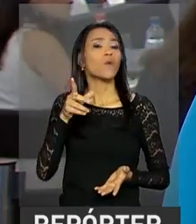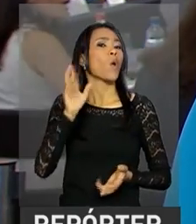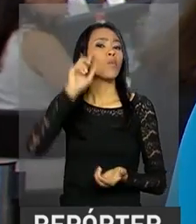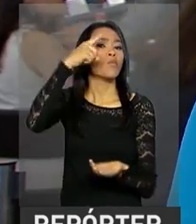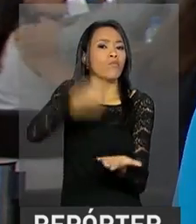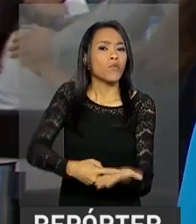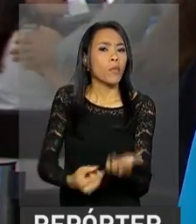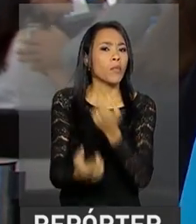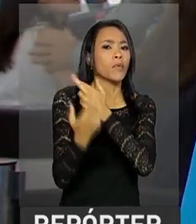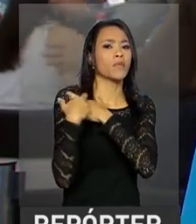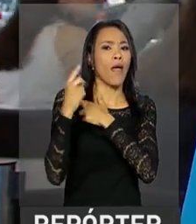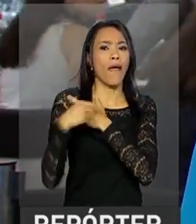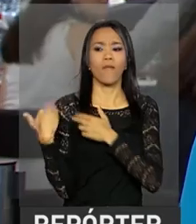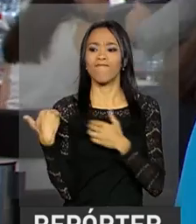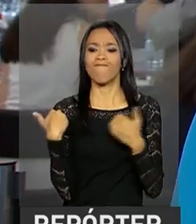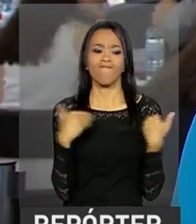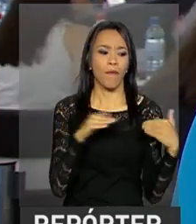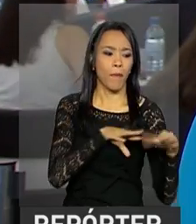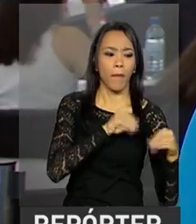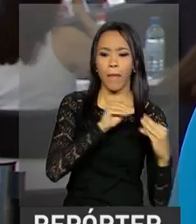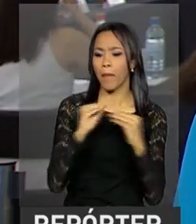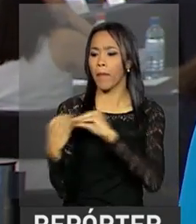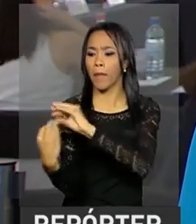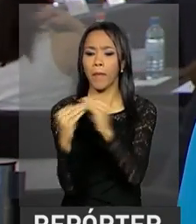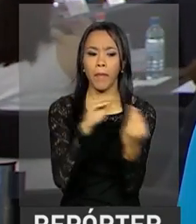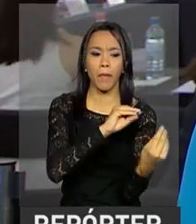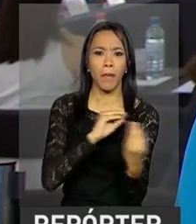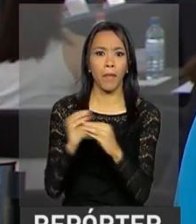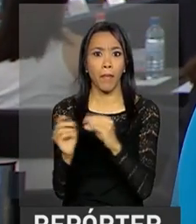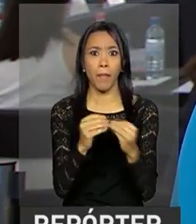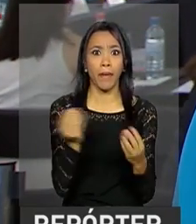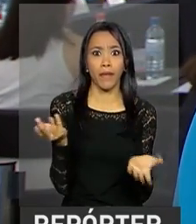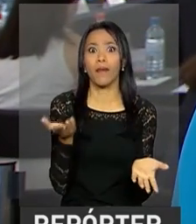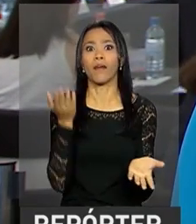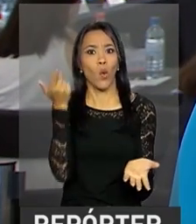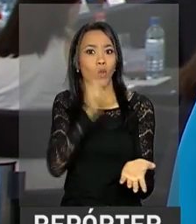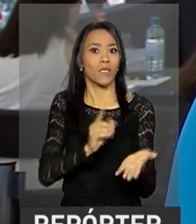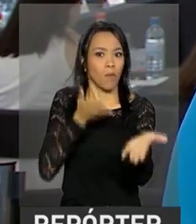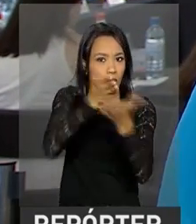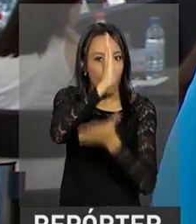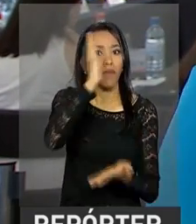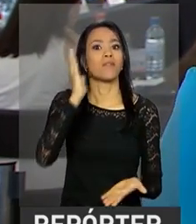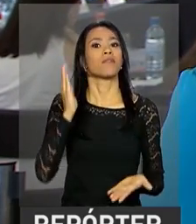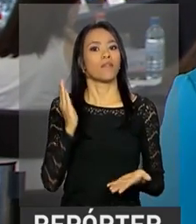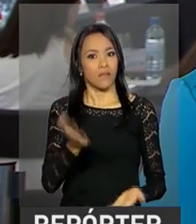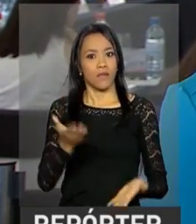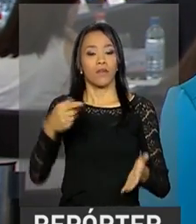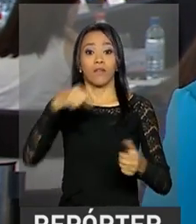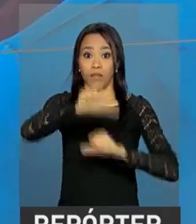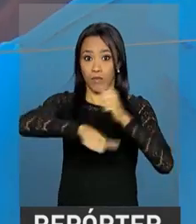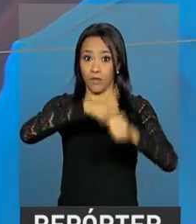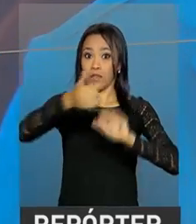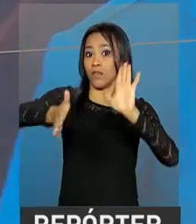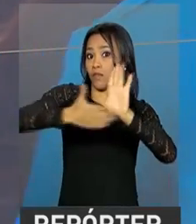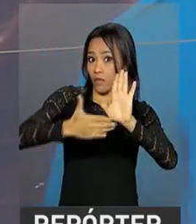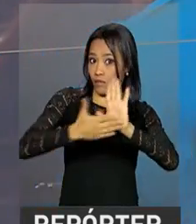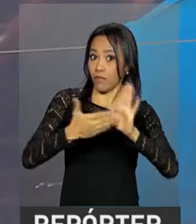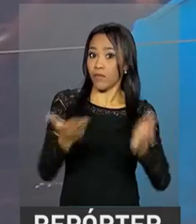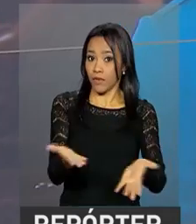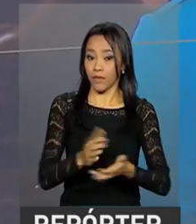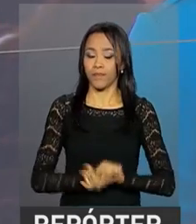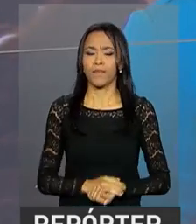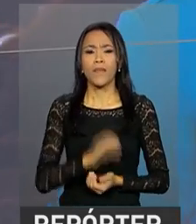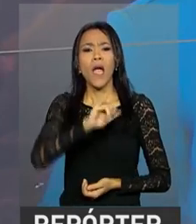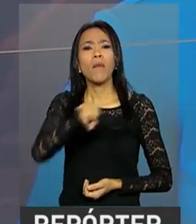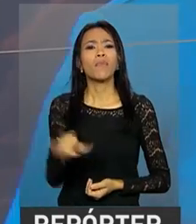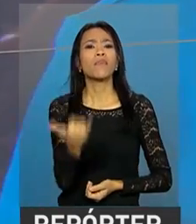fazer a articulação da base aliada para que as reformas saiam conforme o governo espera, Leandro. Tá ok, Mara. Agora,